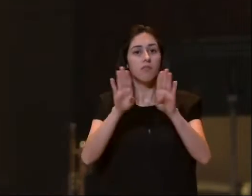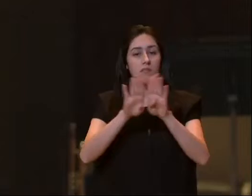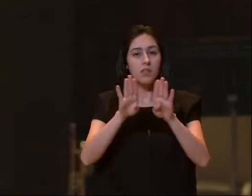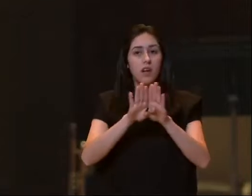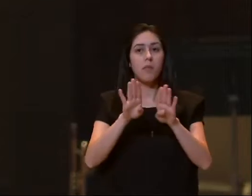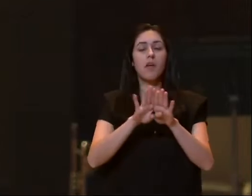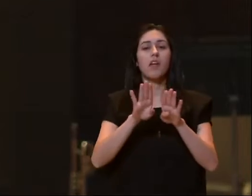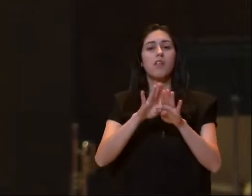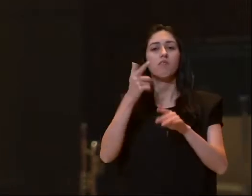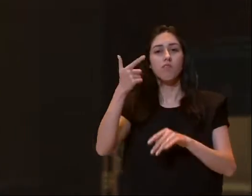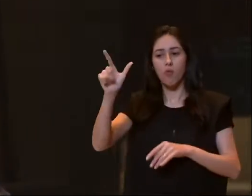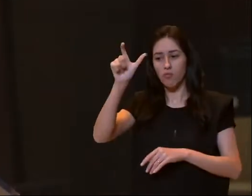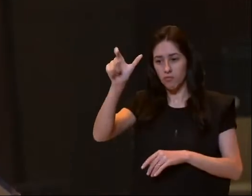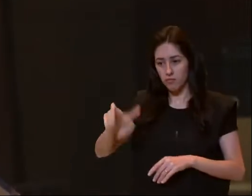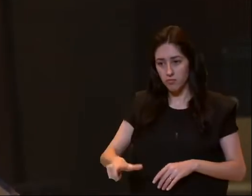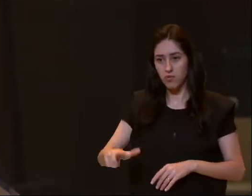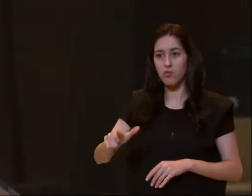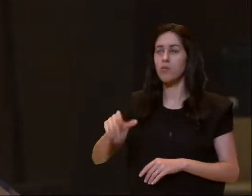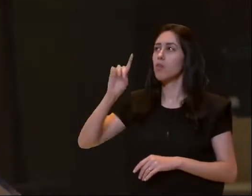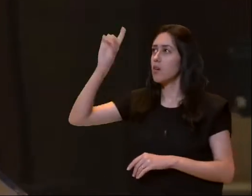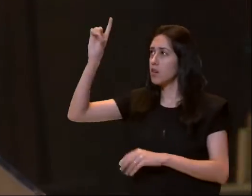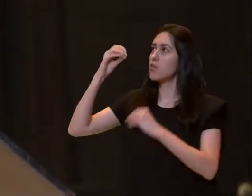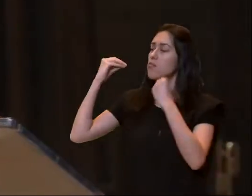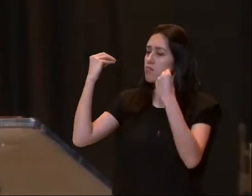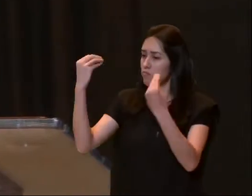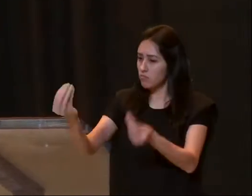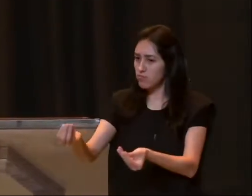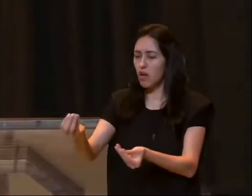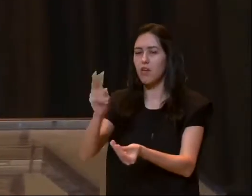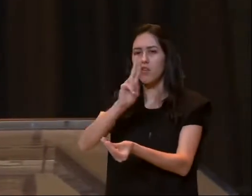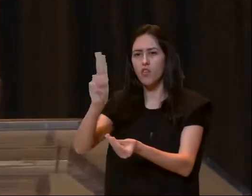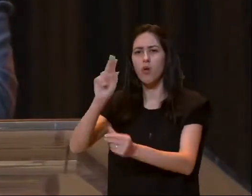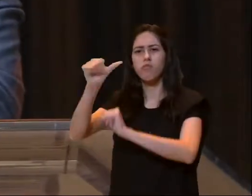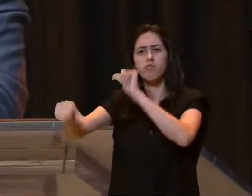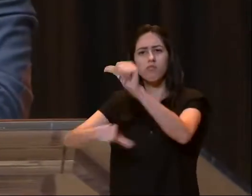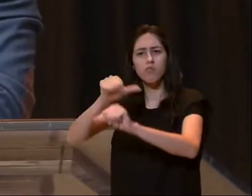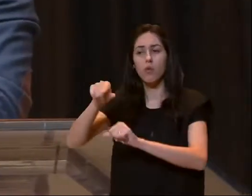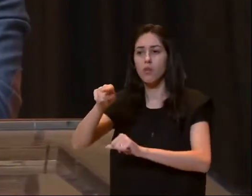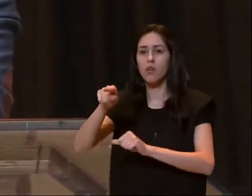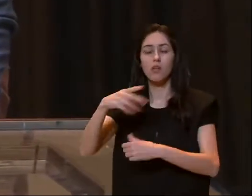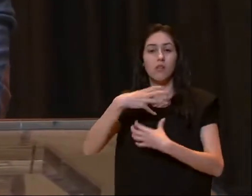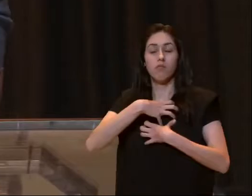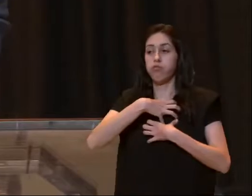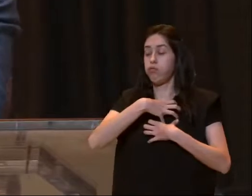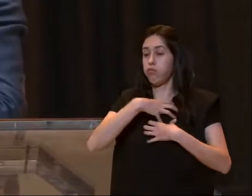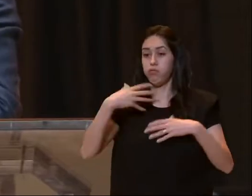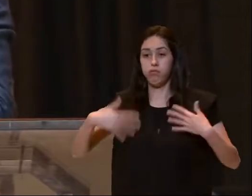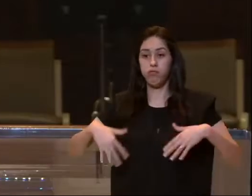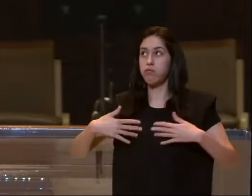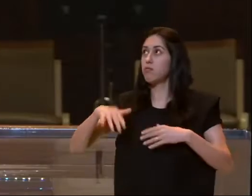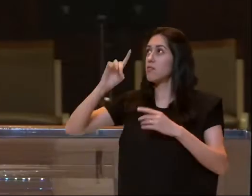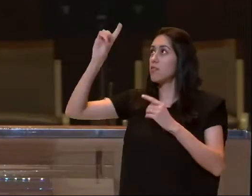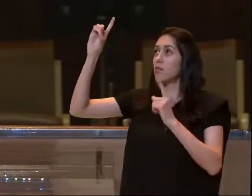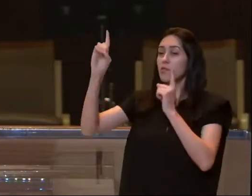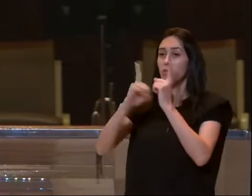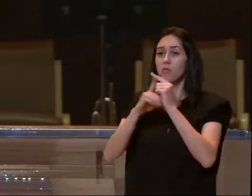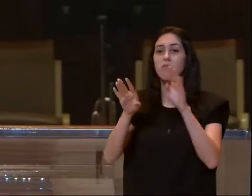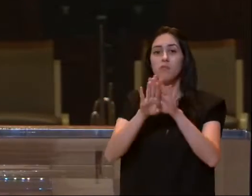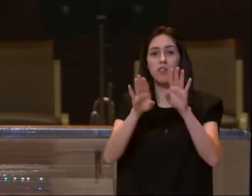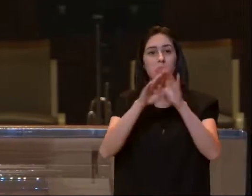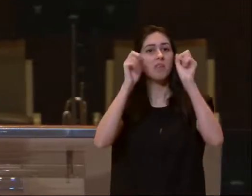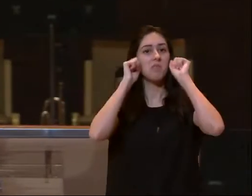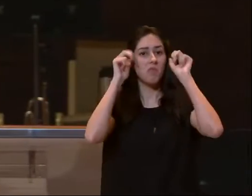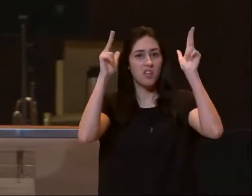Senhor lhe dá um novo nome, ele sai até descadeirado por causa do encontro que teve com o Senhor. O mesmo acontece com